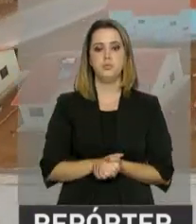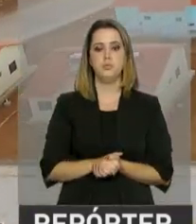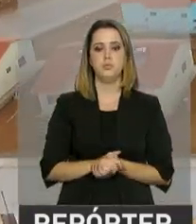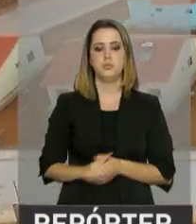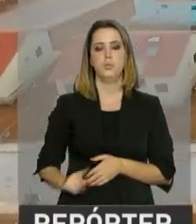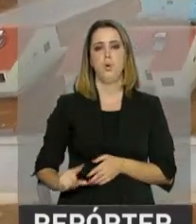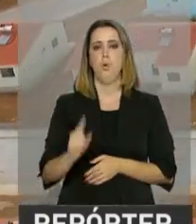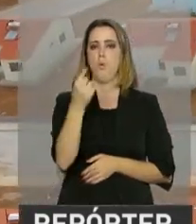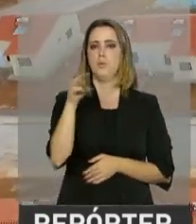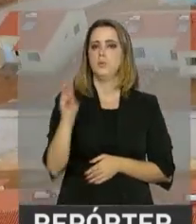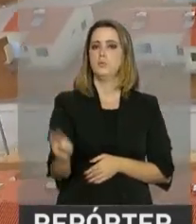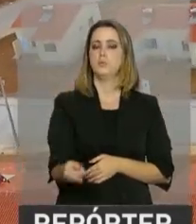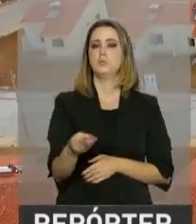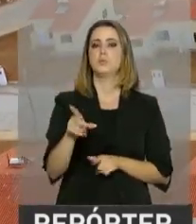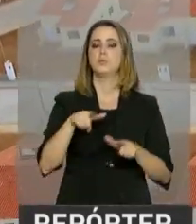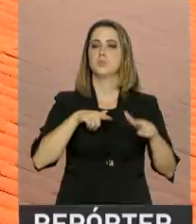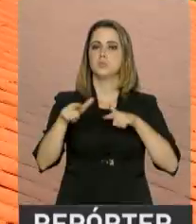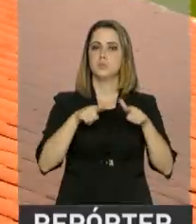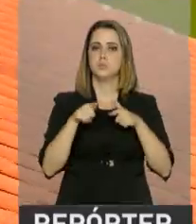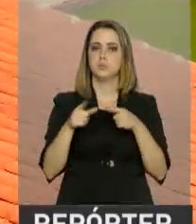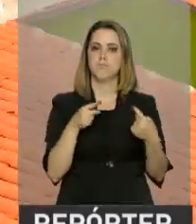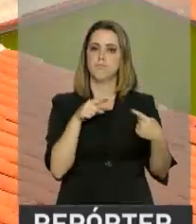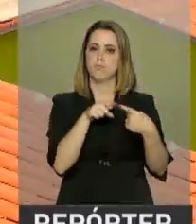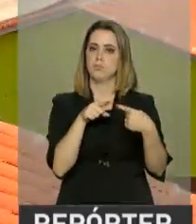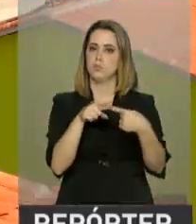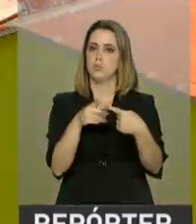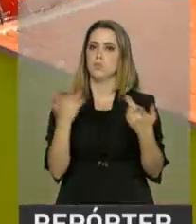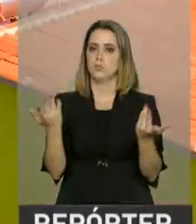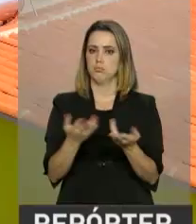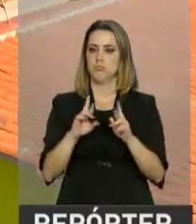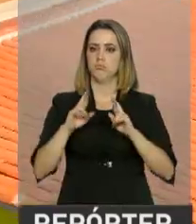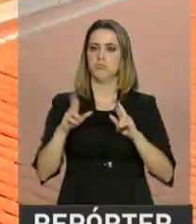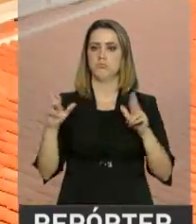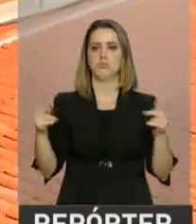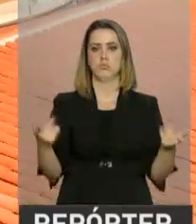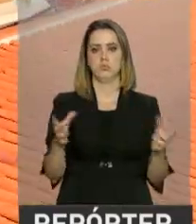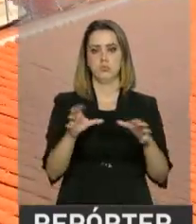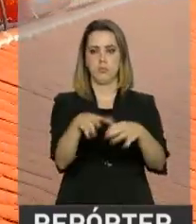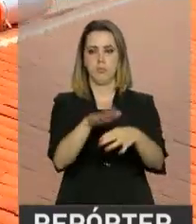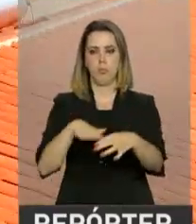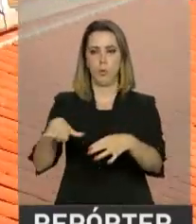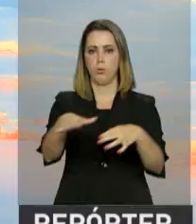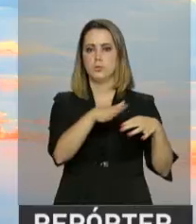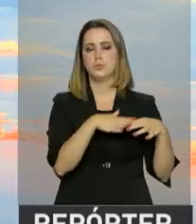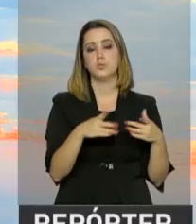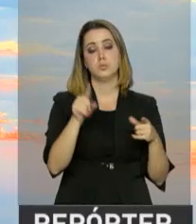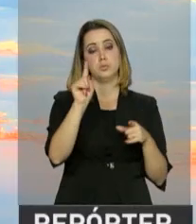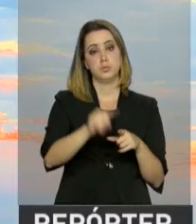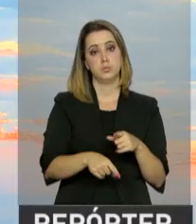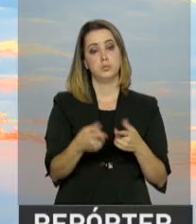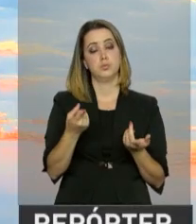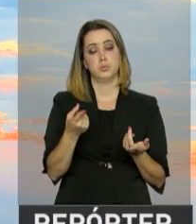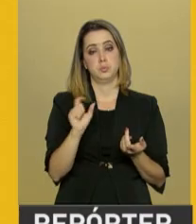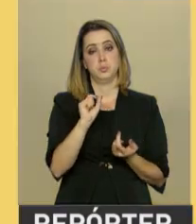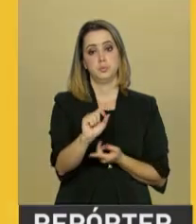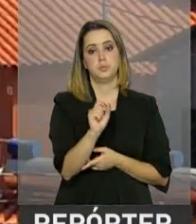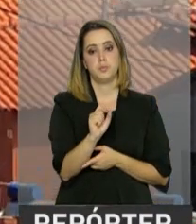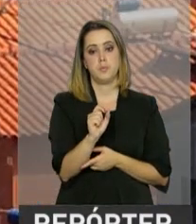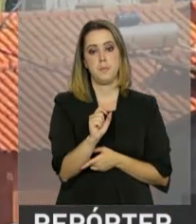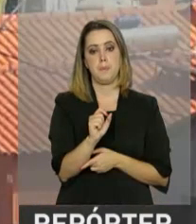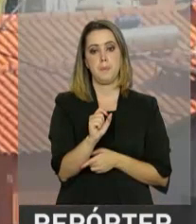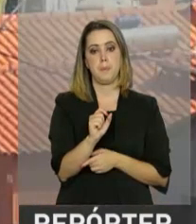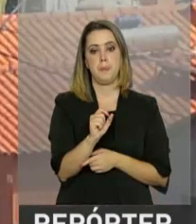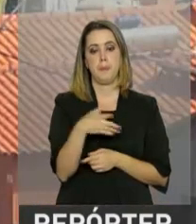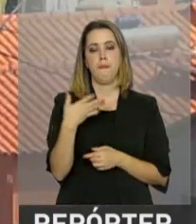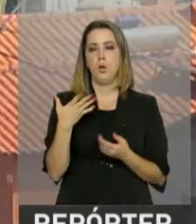1 milhão de empregos entre diretos e indiretos. Este é o resultado esperado com as mudanças nas regras do programa Minha Casa Minha Vida. As